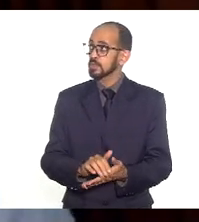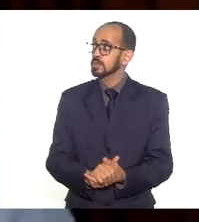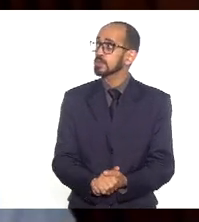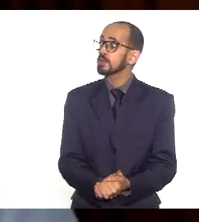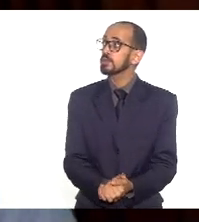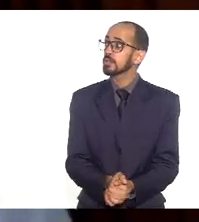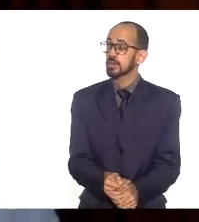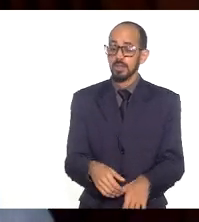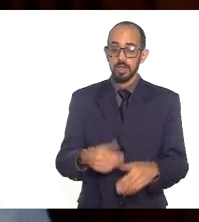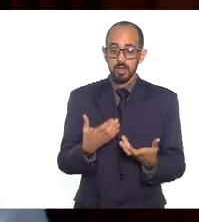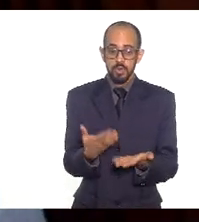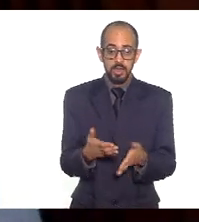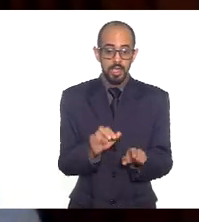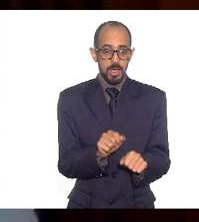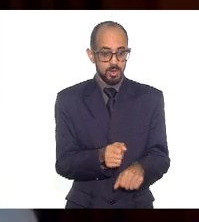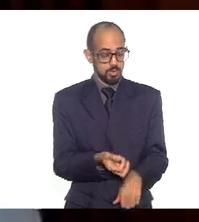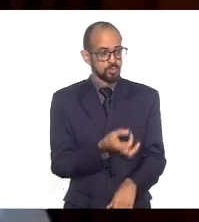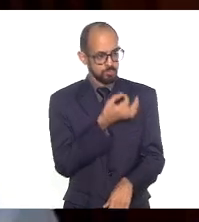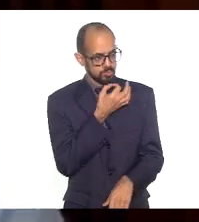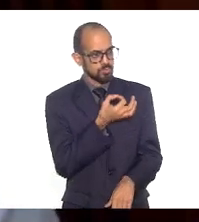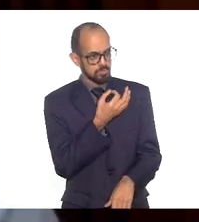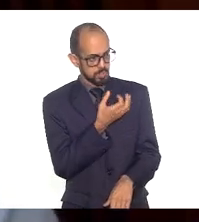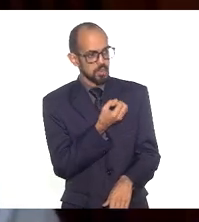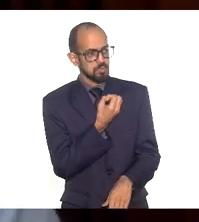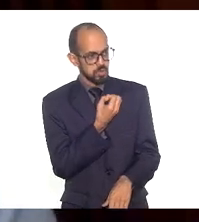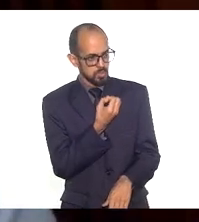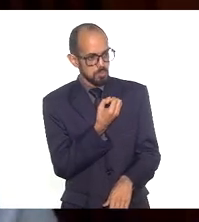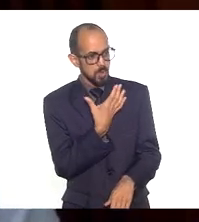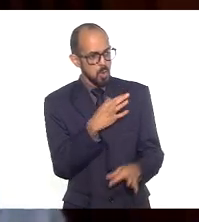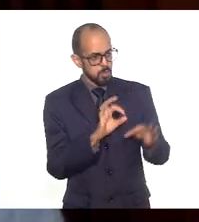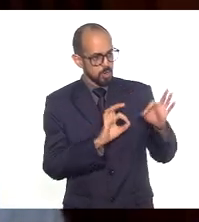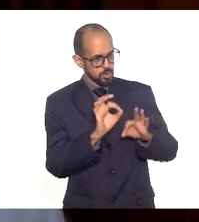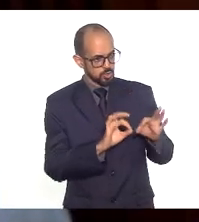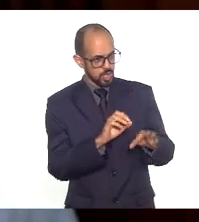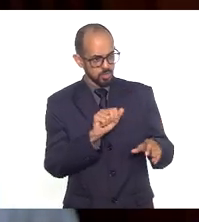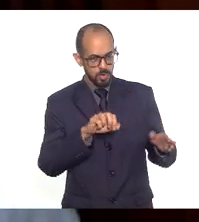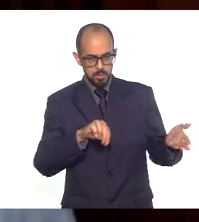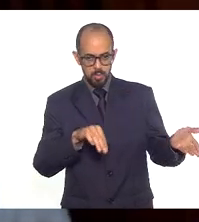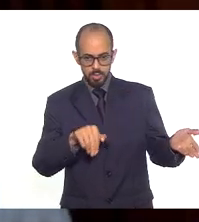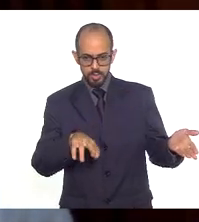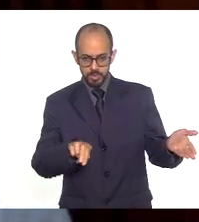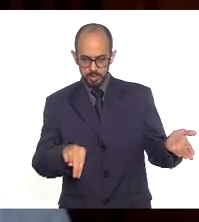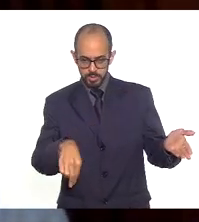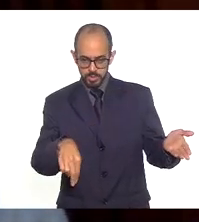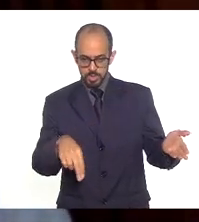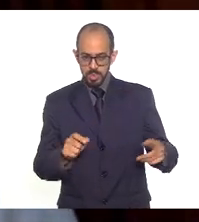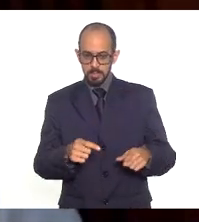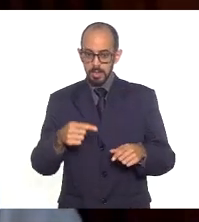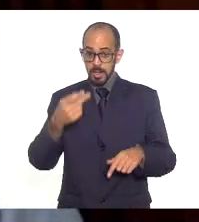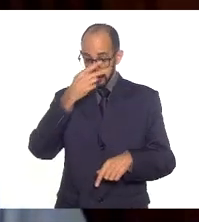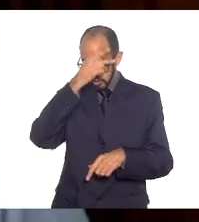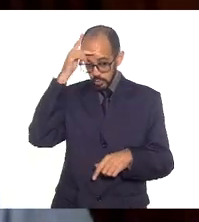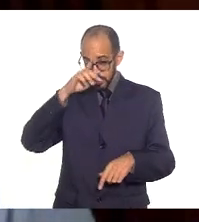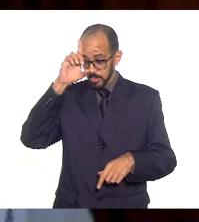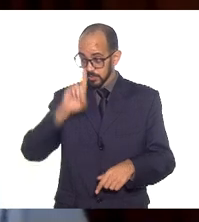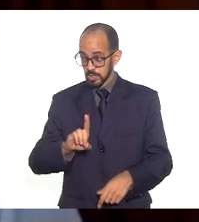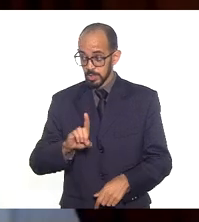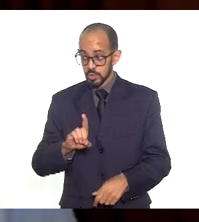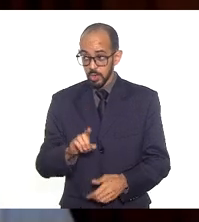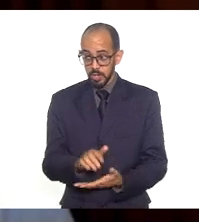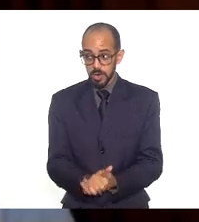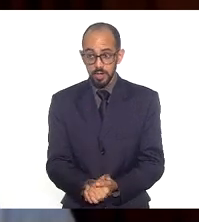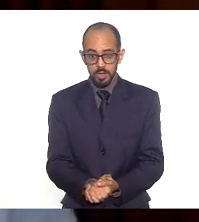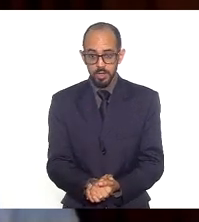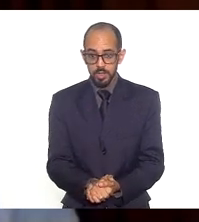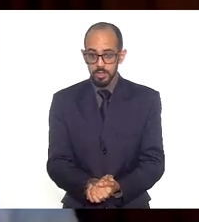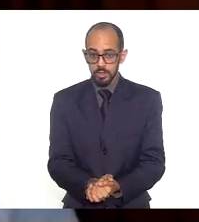Aliás, queria elogiar o projeto, viu, Amorim? Porque a gente atua muito na área da pessoa com deficiência e Vossa Excelência tem